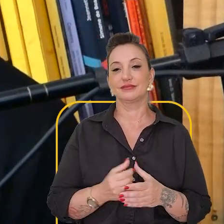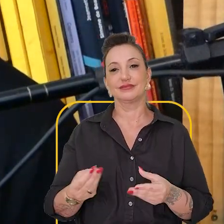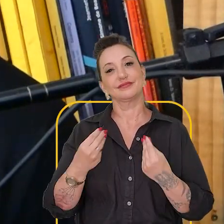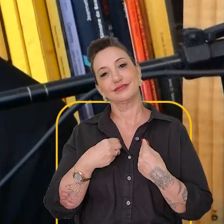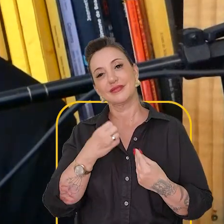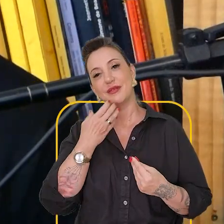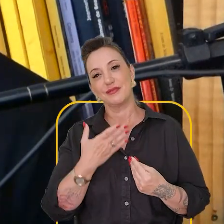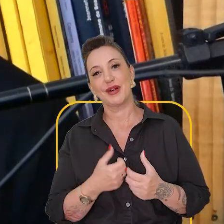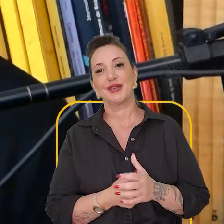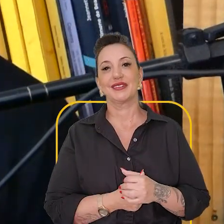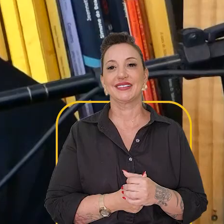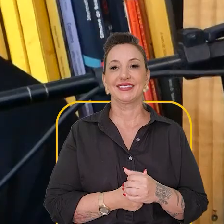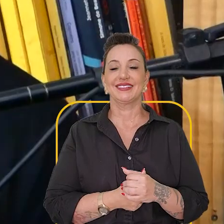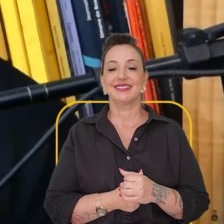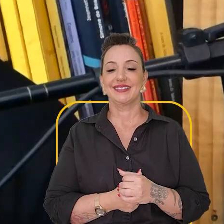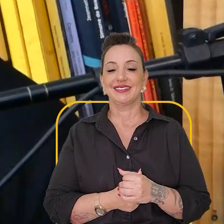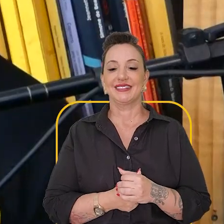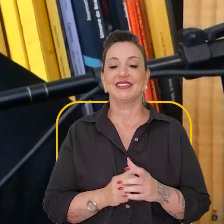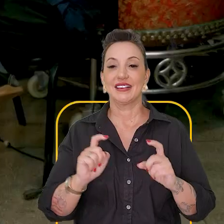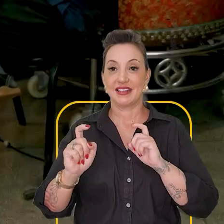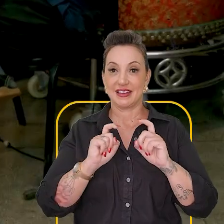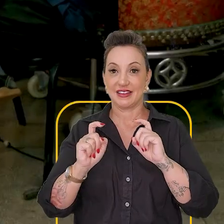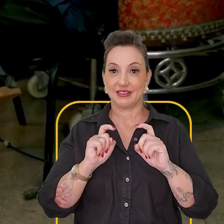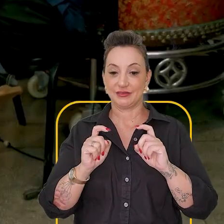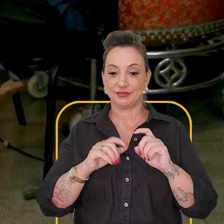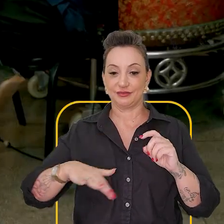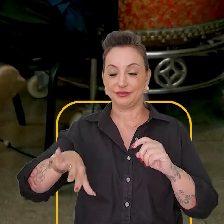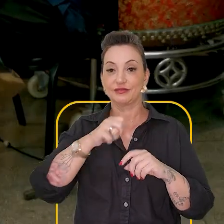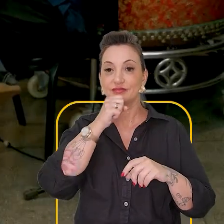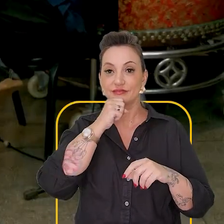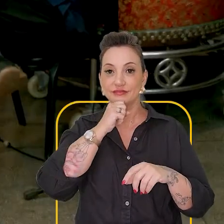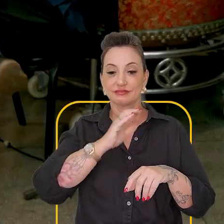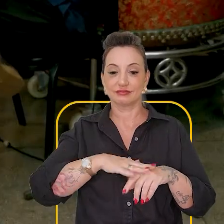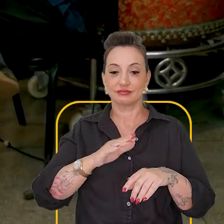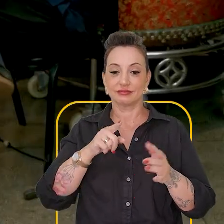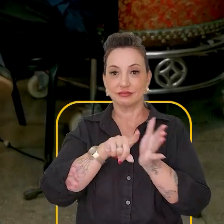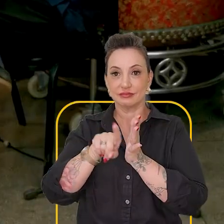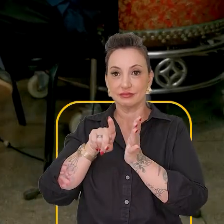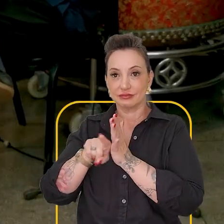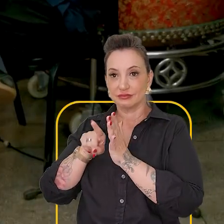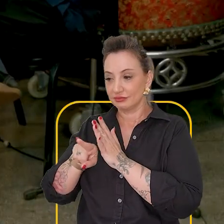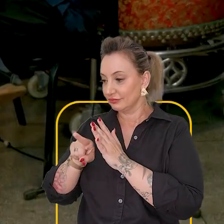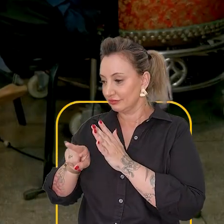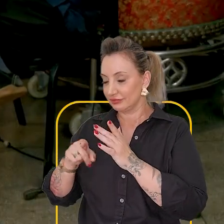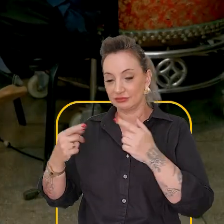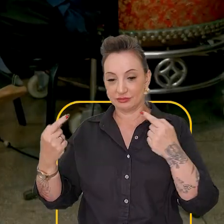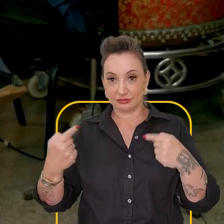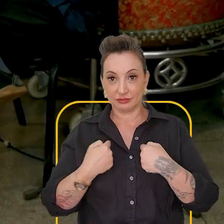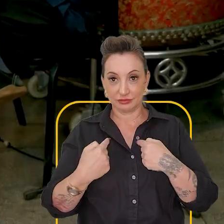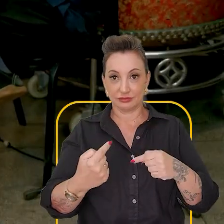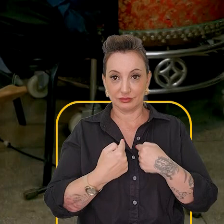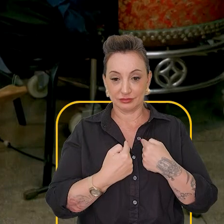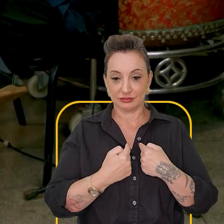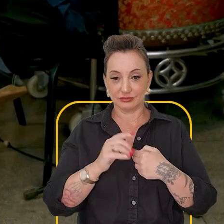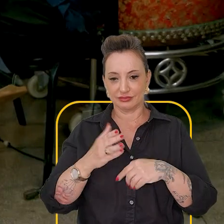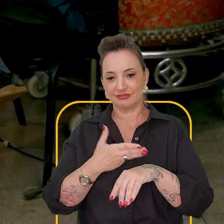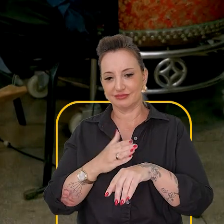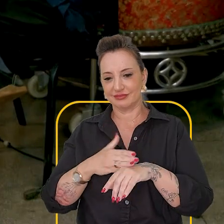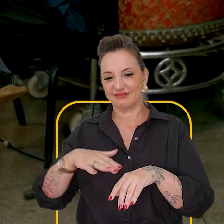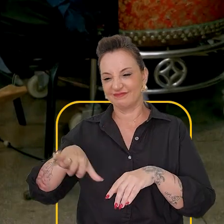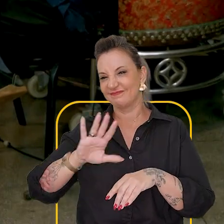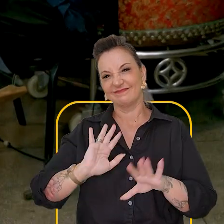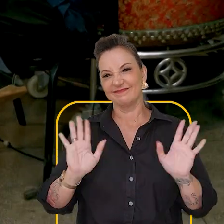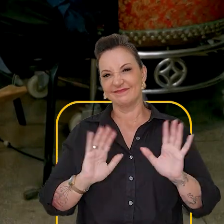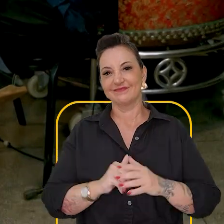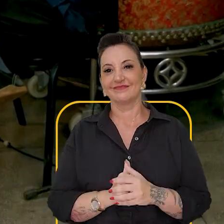daí falou ah eu fiz meio que para te encher o saco e tal né Mas sempre é bom daí fez uma reunião com o pessoal mais antigo né